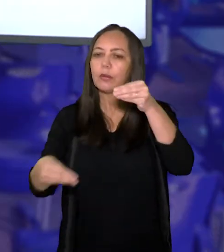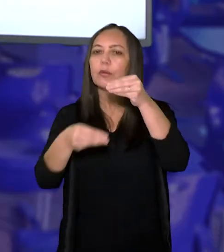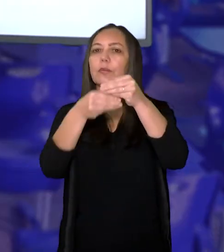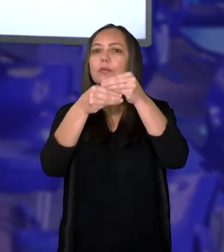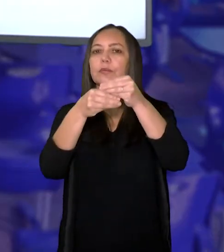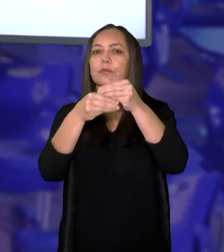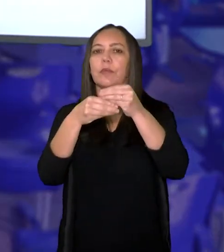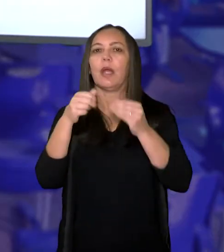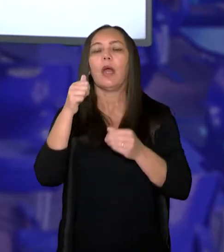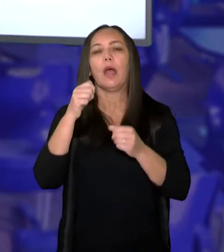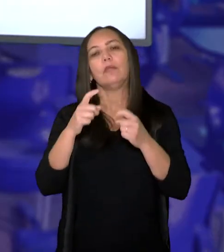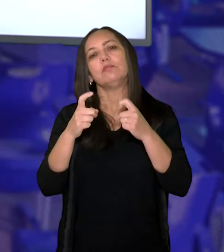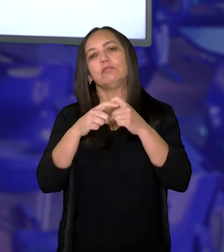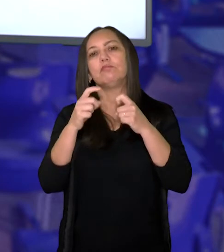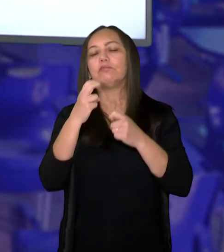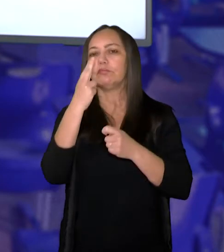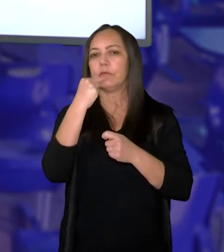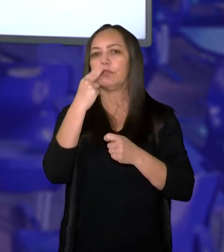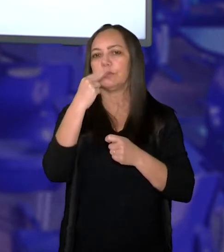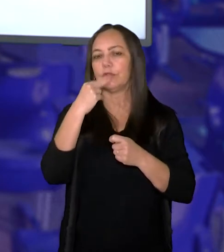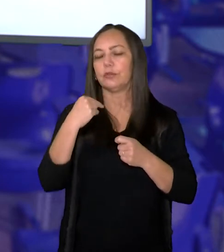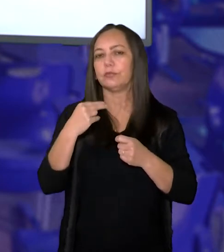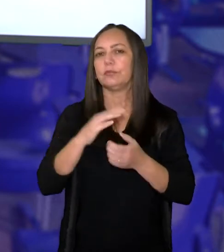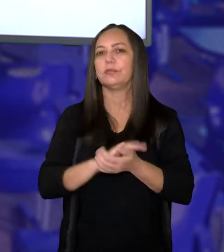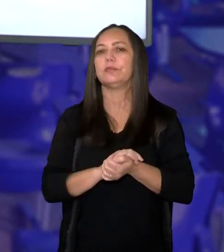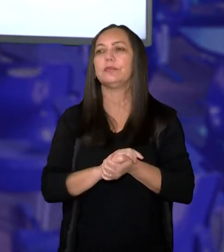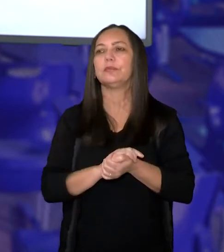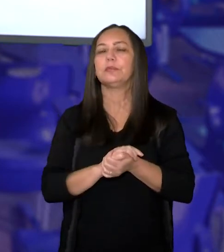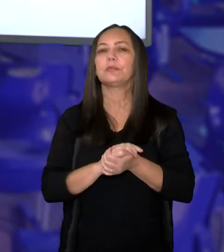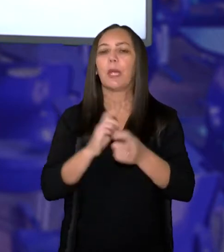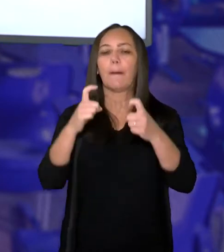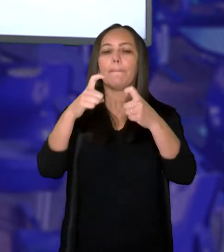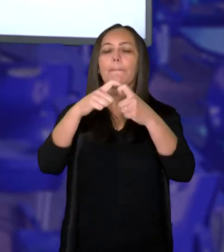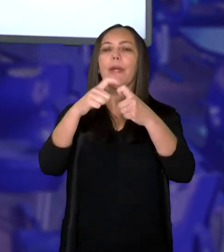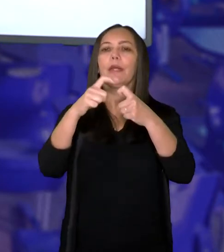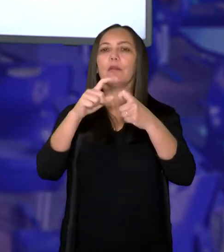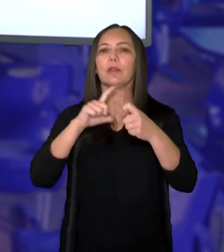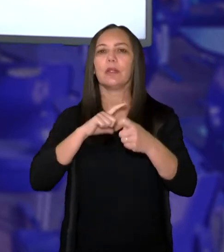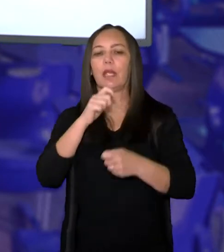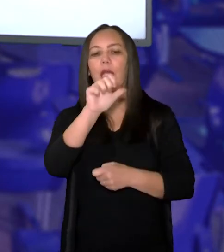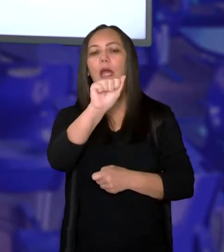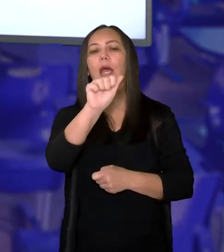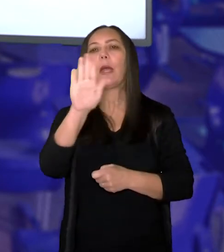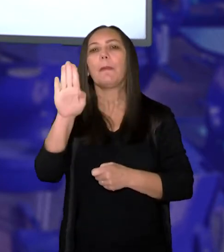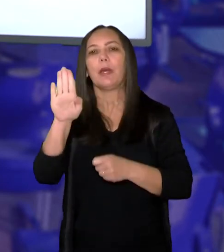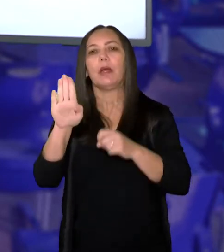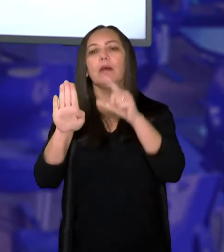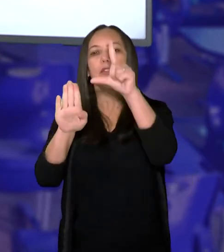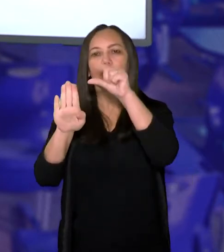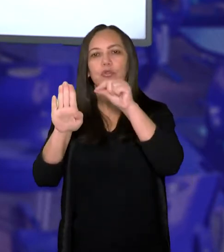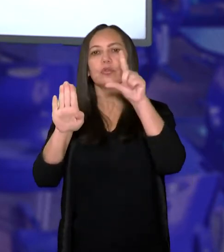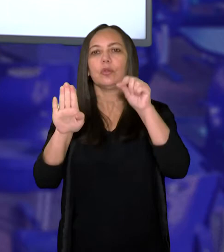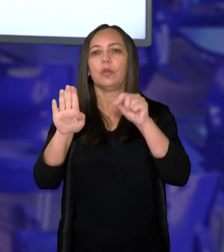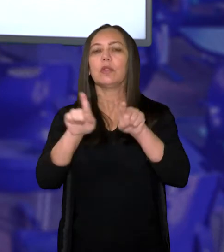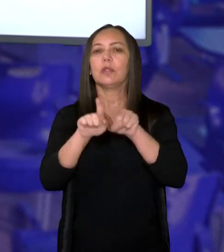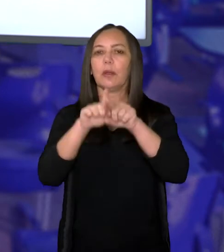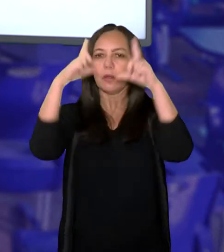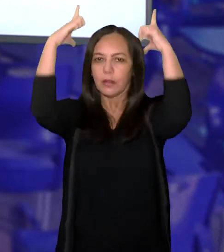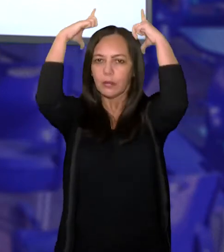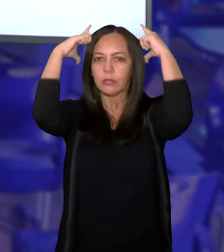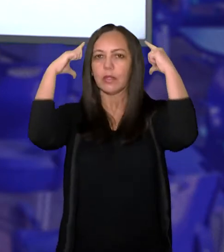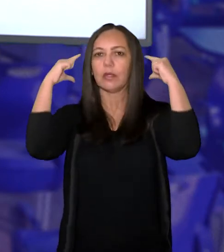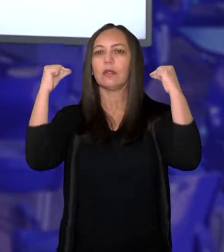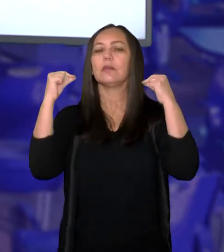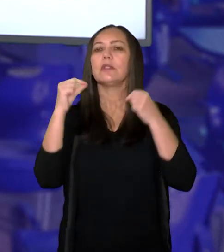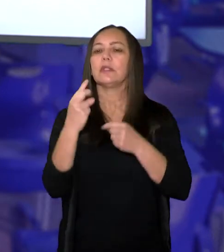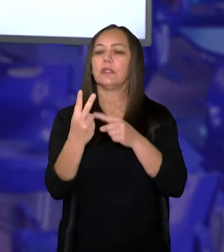acrescentar o nutricionista, ok? Então, médicos, eu tenho o A e o B, as 2 opções, e enfermeiro eu tenho